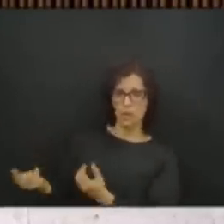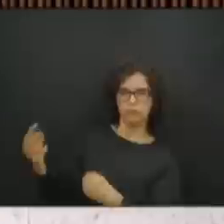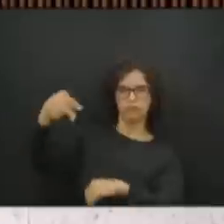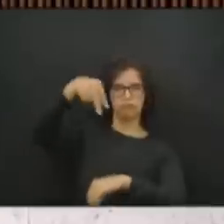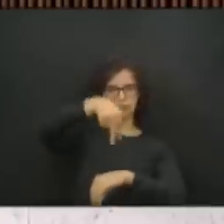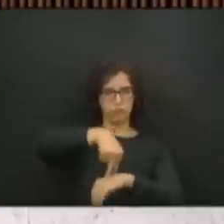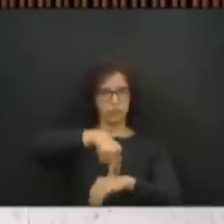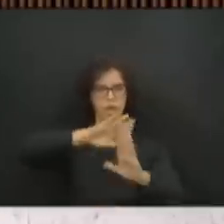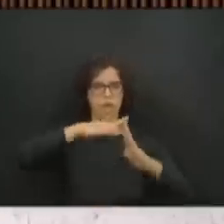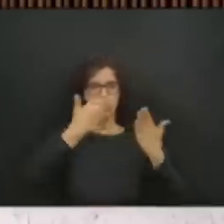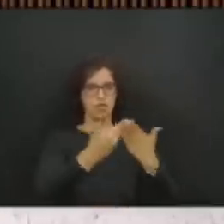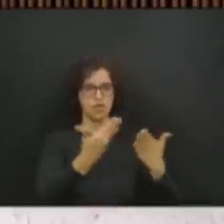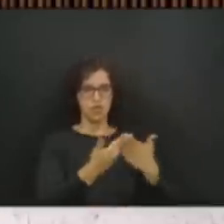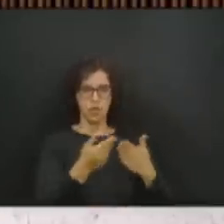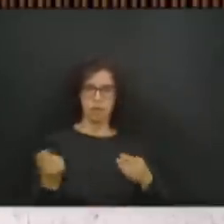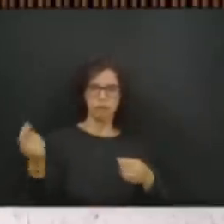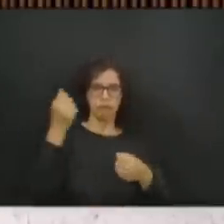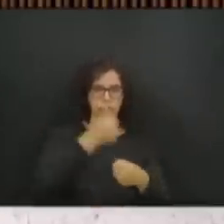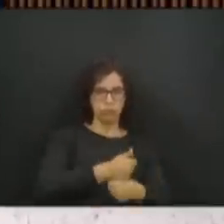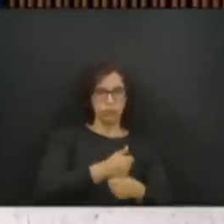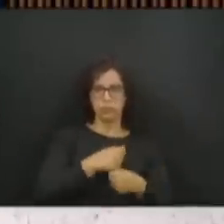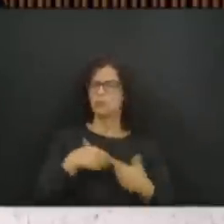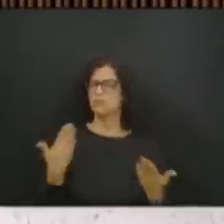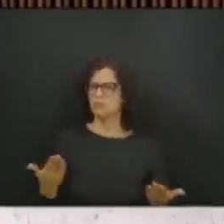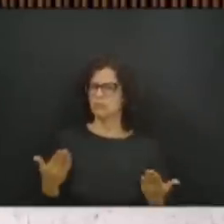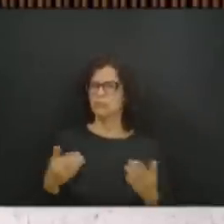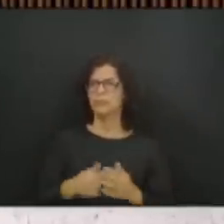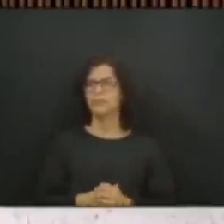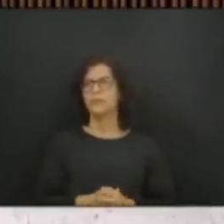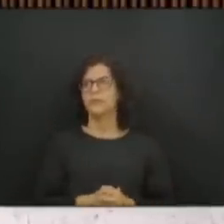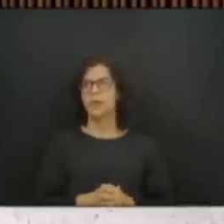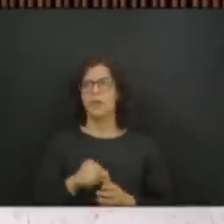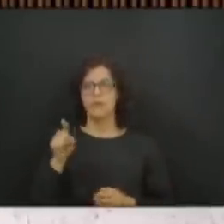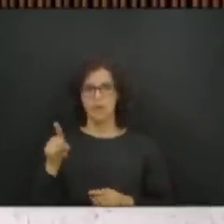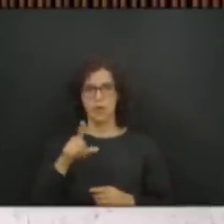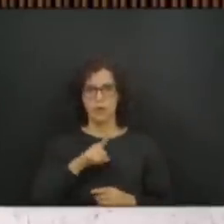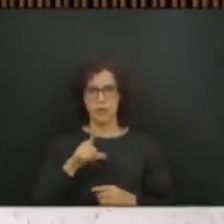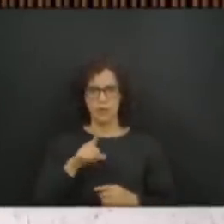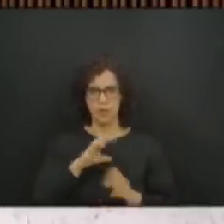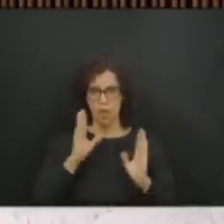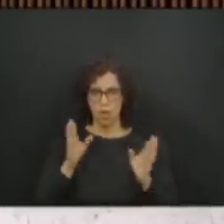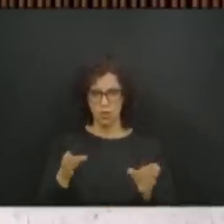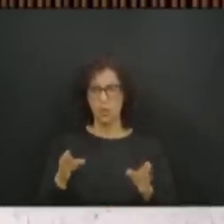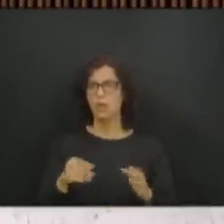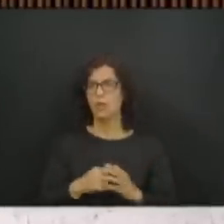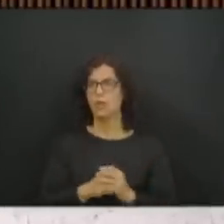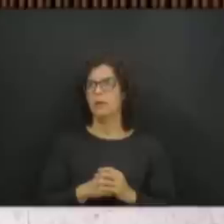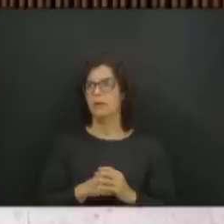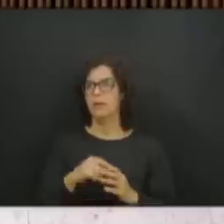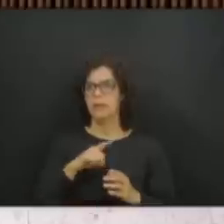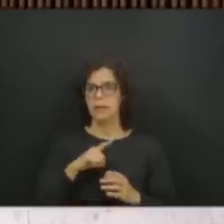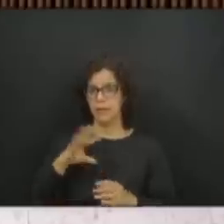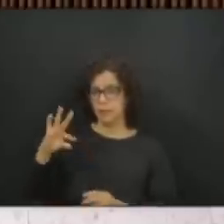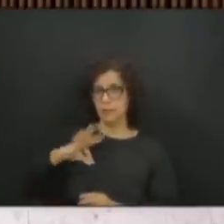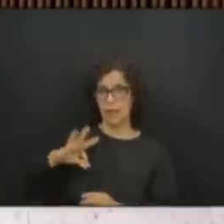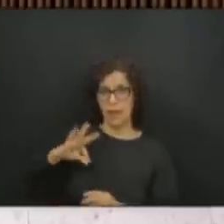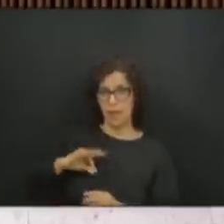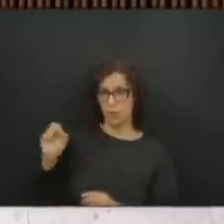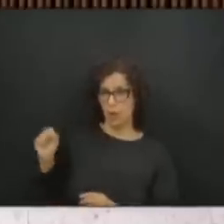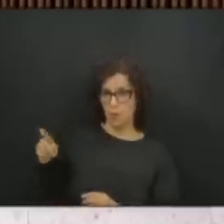assumir as escolas como está as coisas que não foi feita quando você tem um já tem uma remuneração